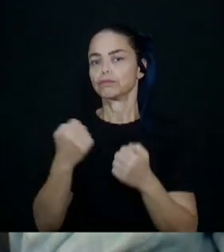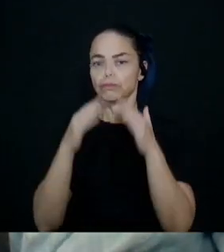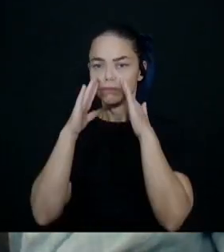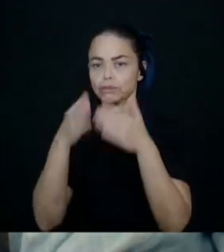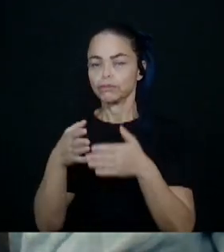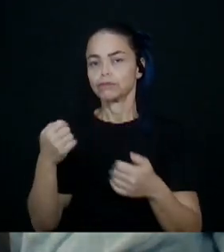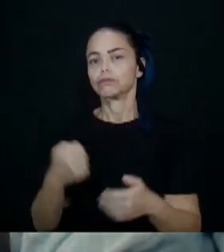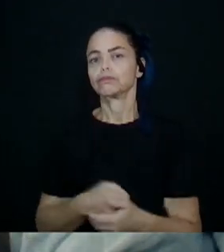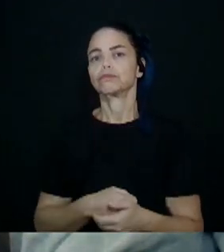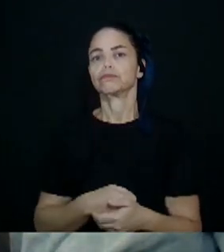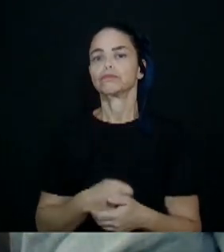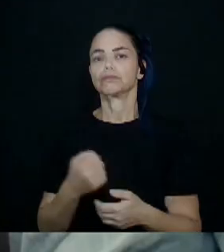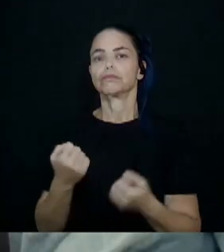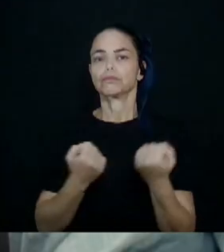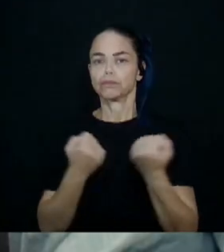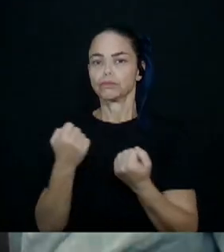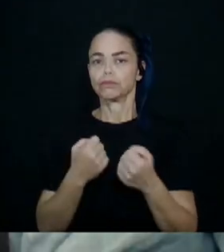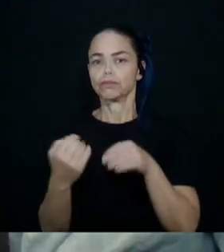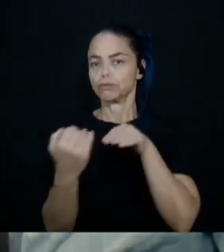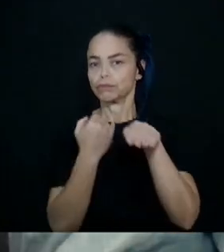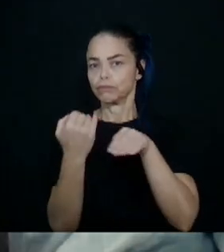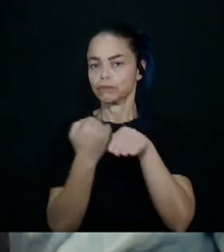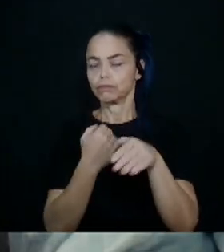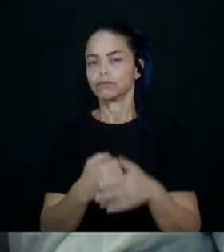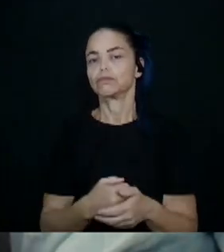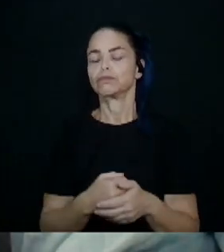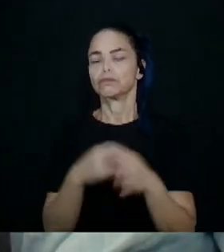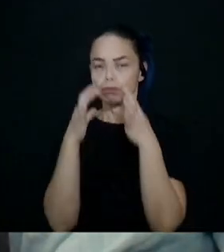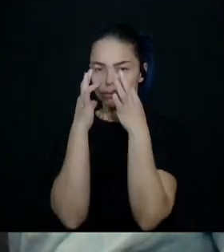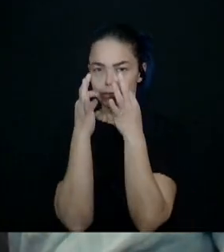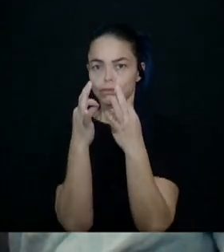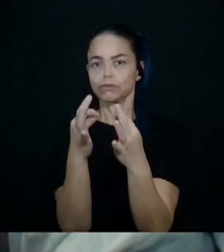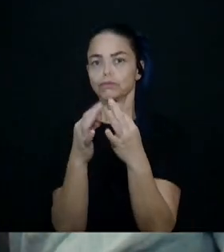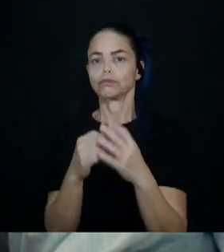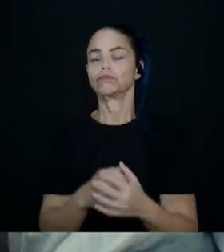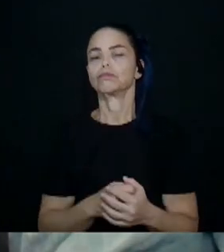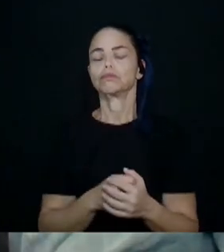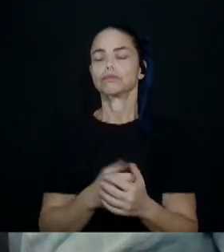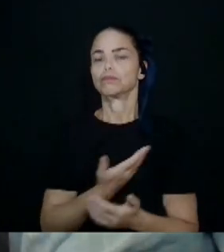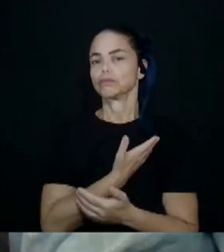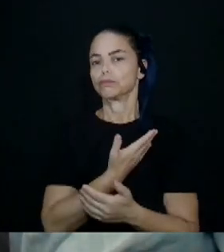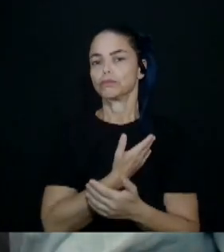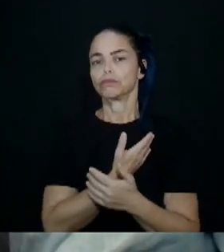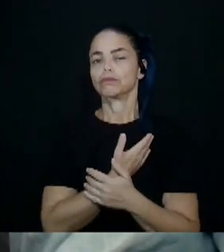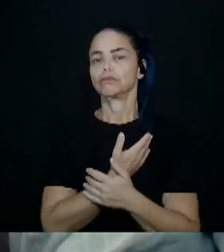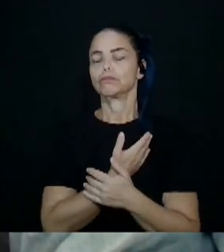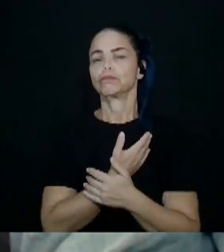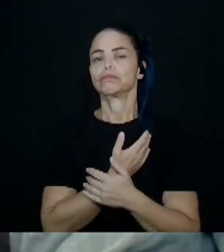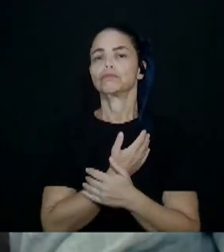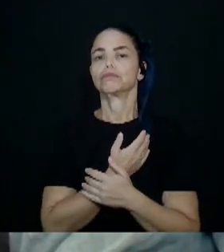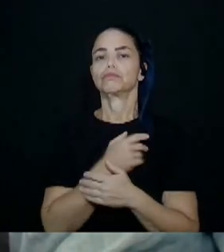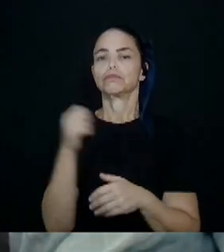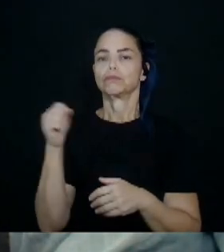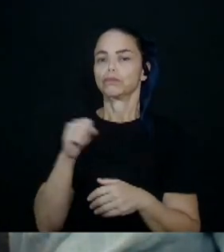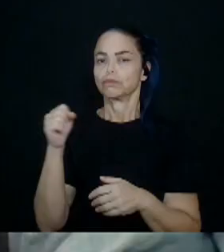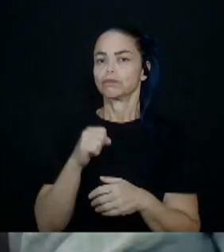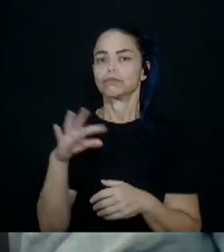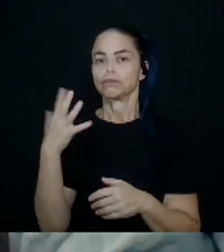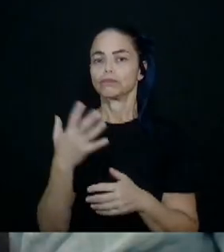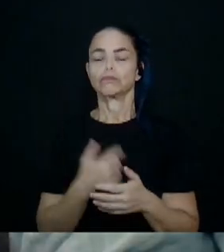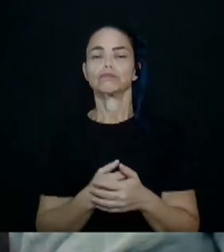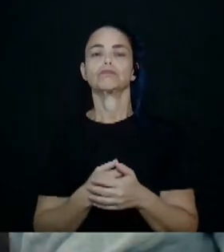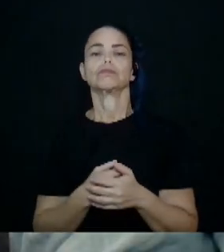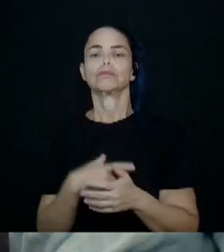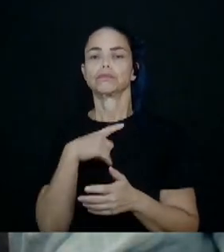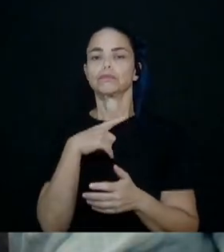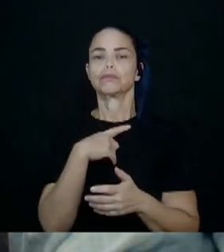ali no trânsito. Né? Eu preciso estar atento. Como o colega disse, em milésimo de segundos algo pode acontecer, você tem que